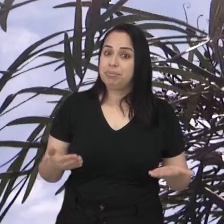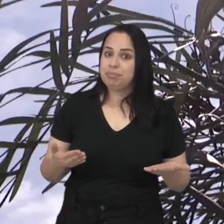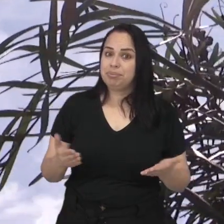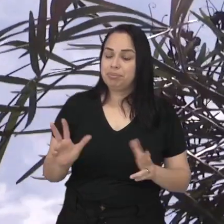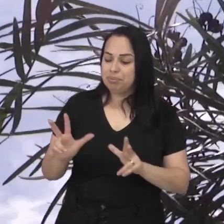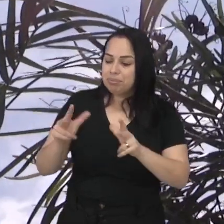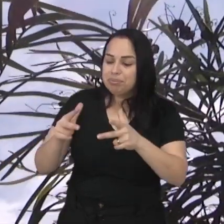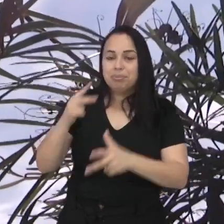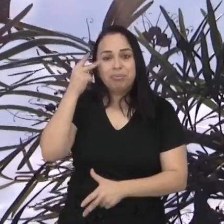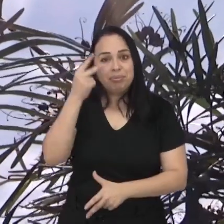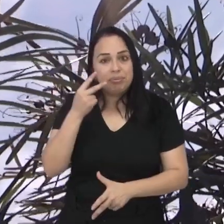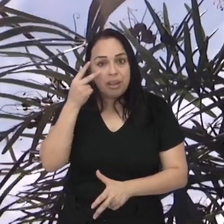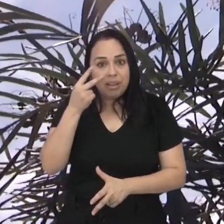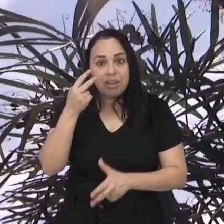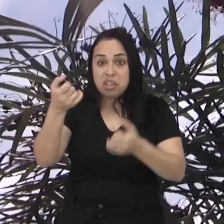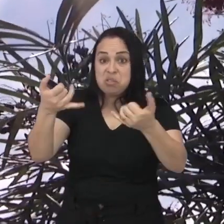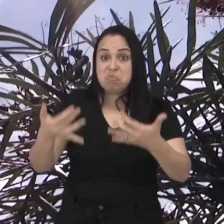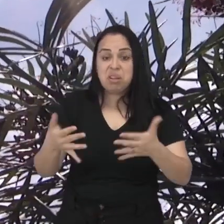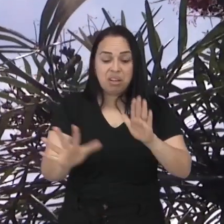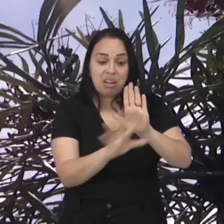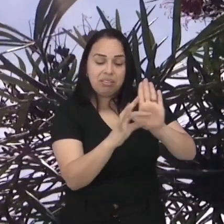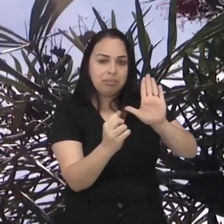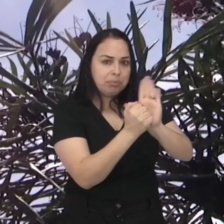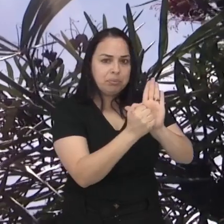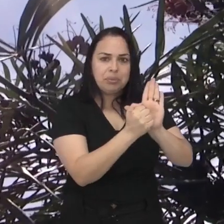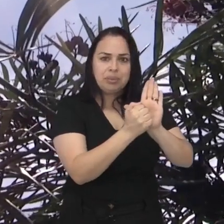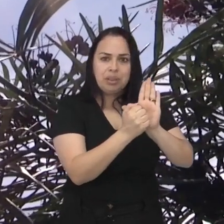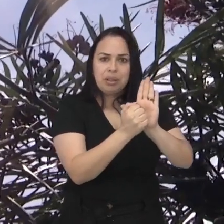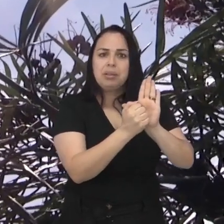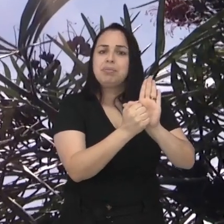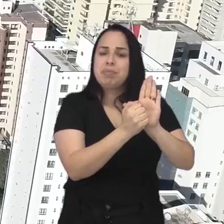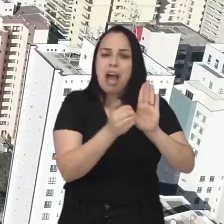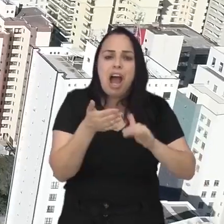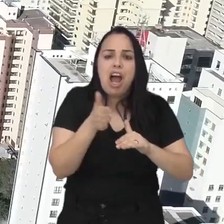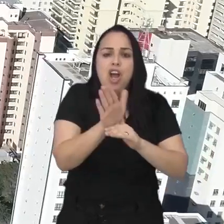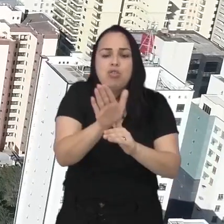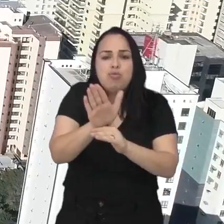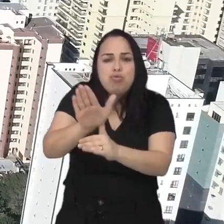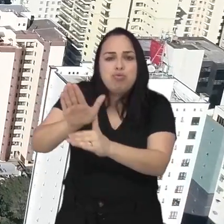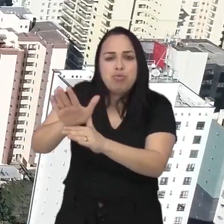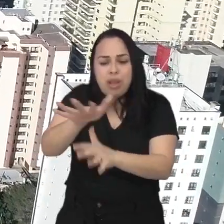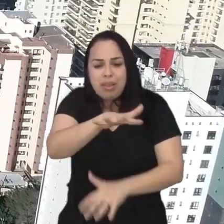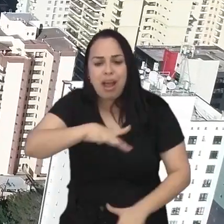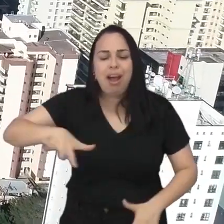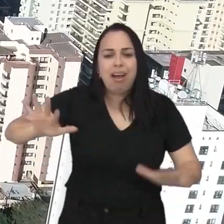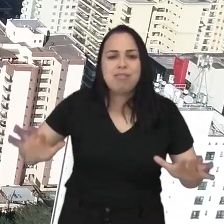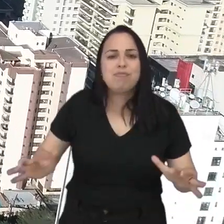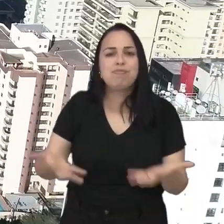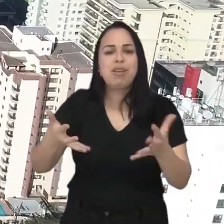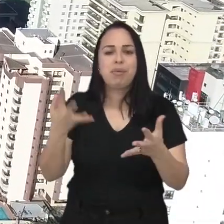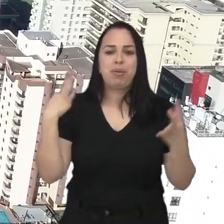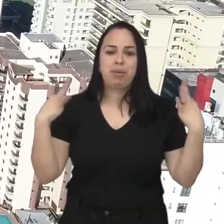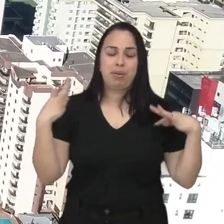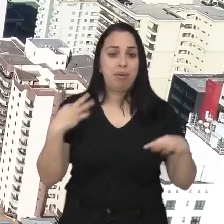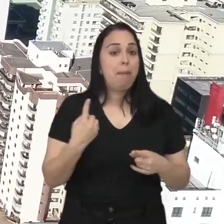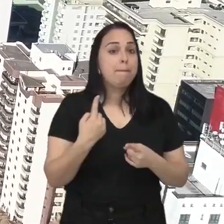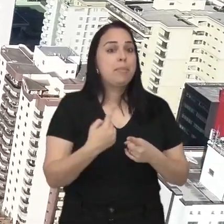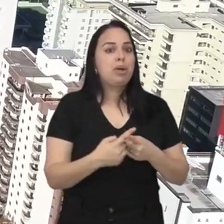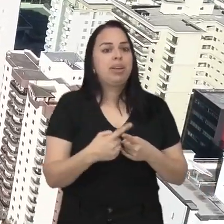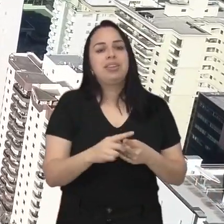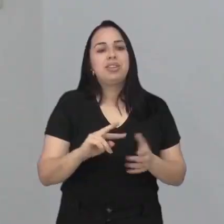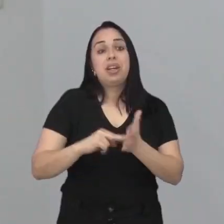12-3941-8670. Para a Câmara Municipal, o cadastro dos empresários da cidade ajuda a fortalecer o turismo em São José